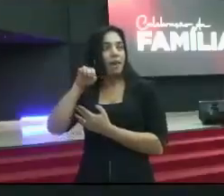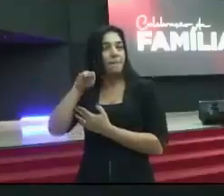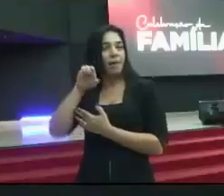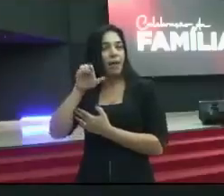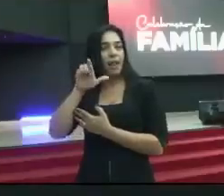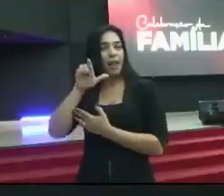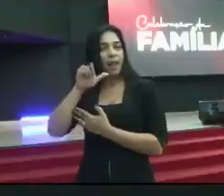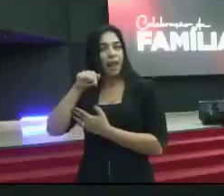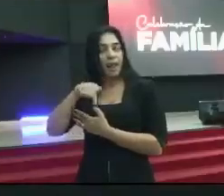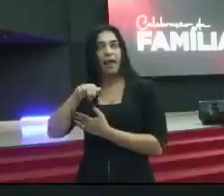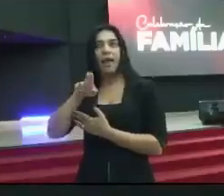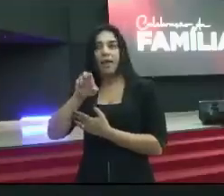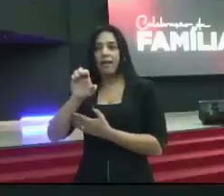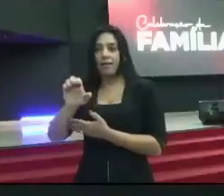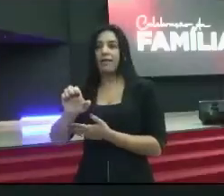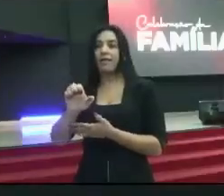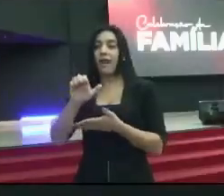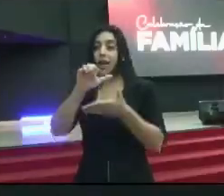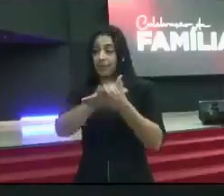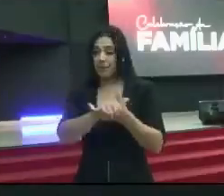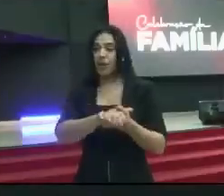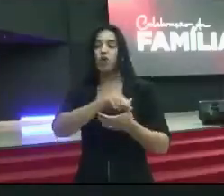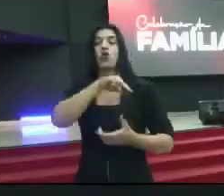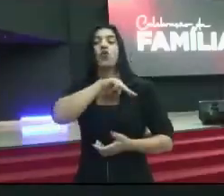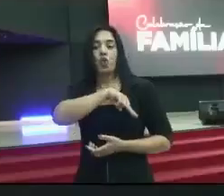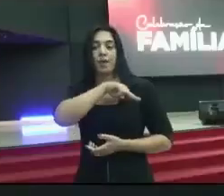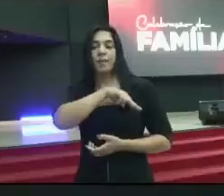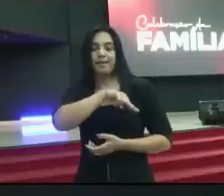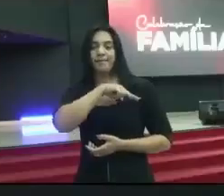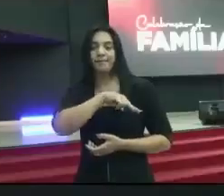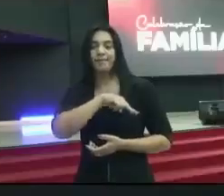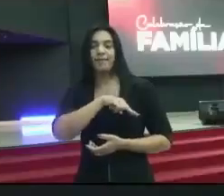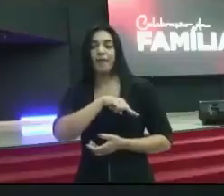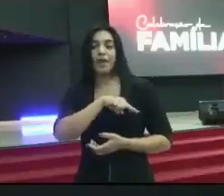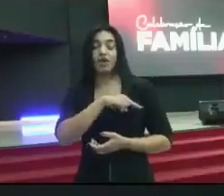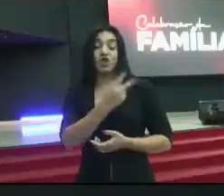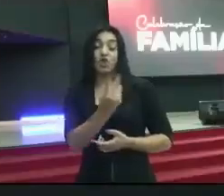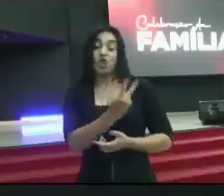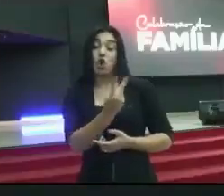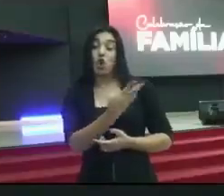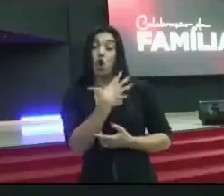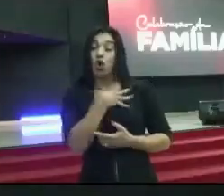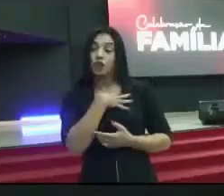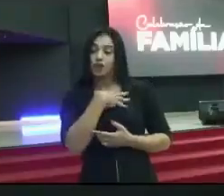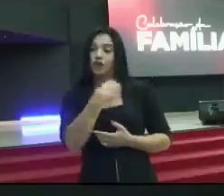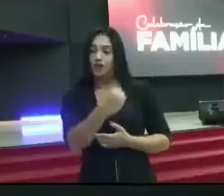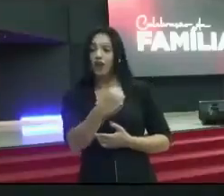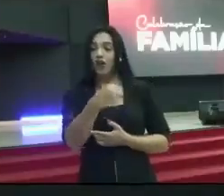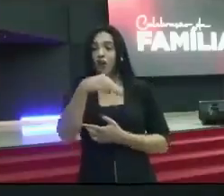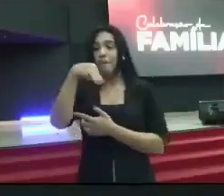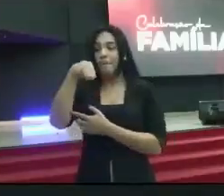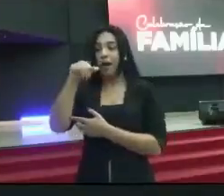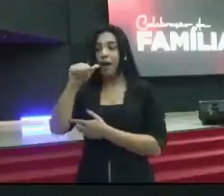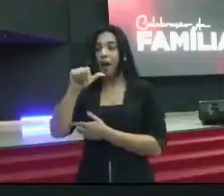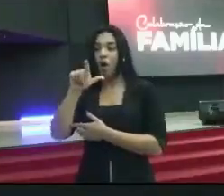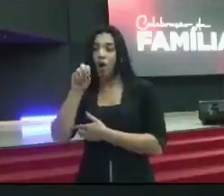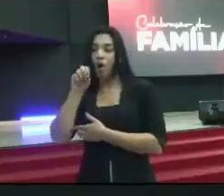casado com uma mulher chamada Noemi. Eles tinham 2 filhos, Malom e